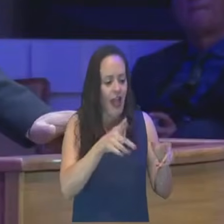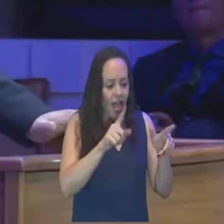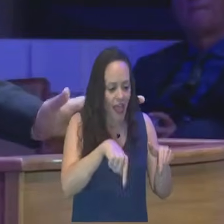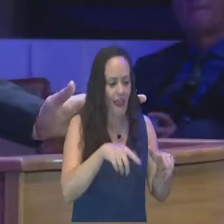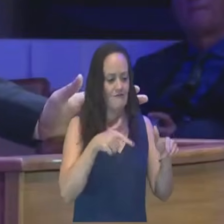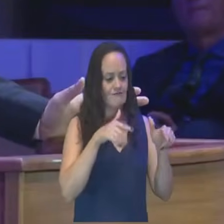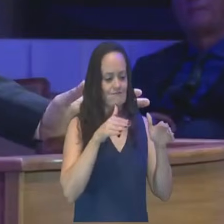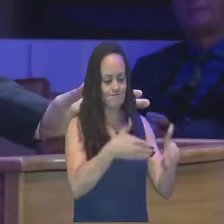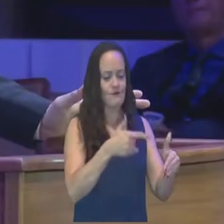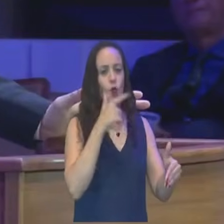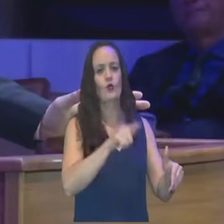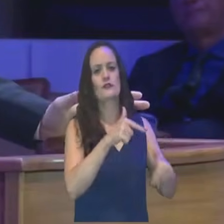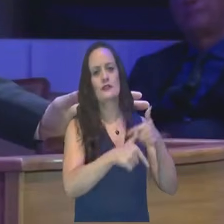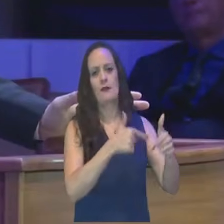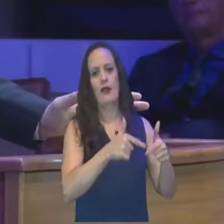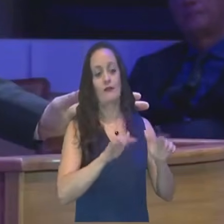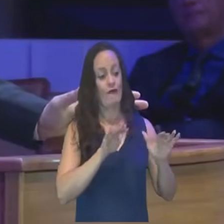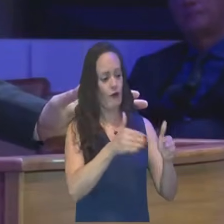vida não vai ter mais sentido.